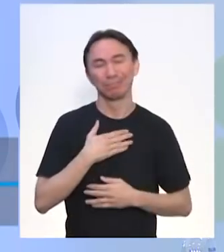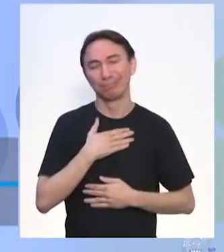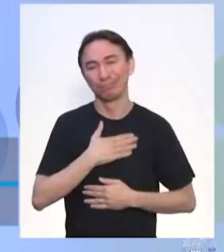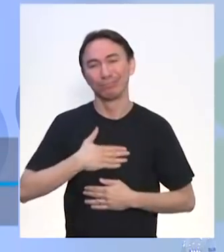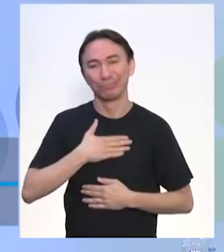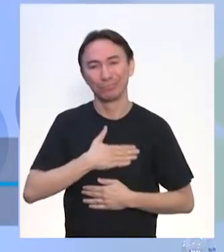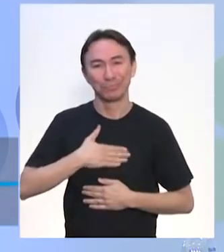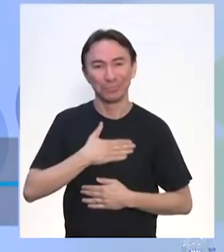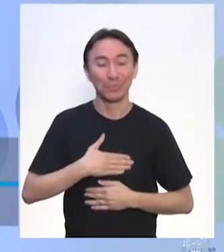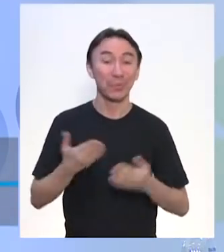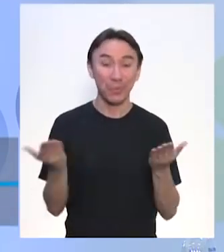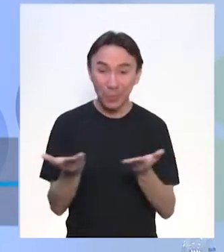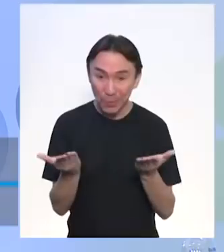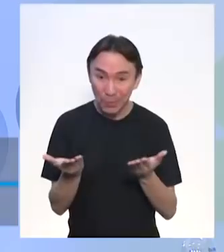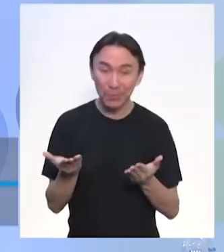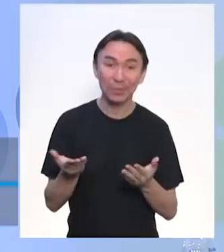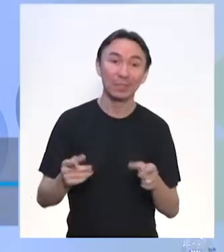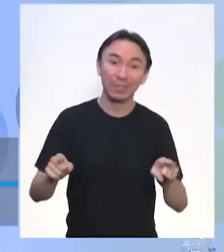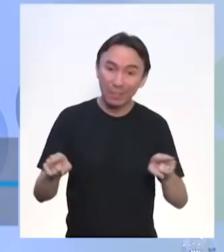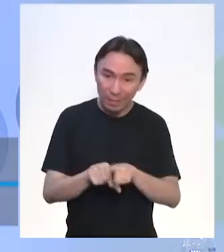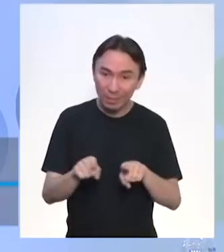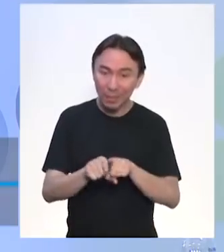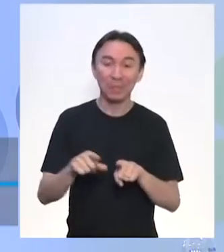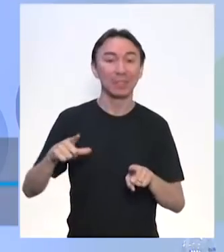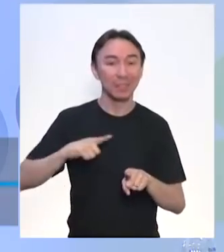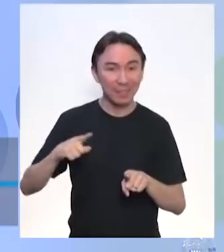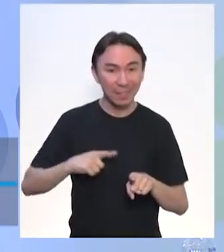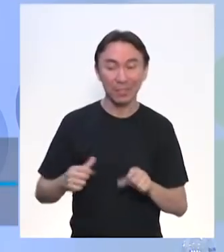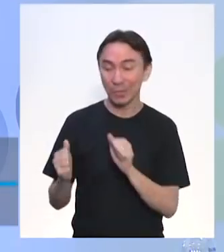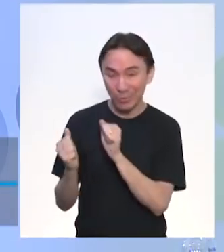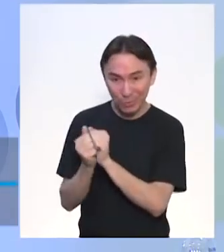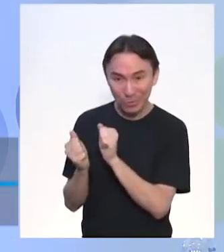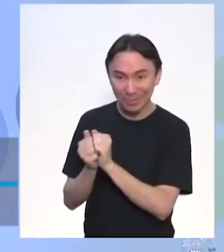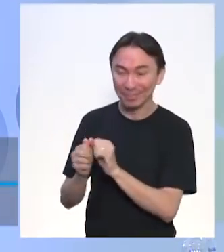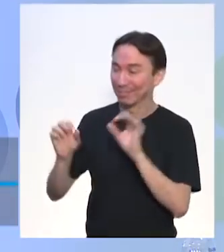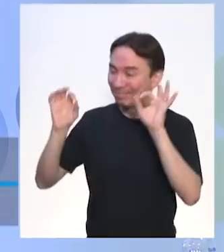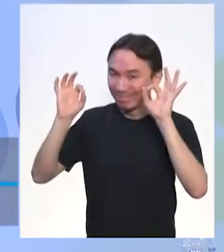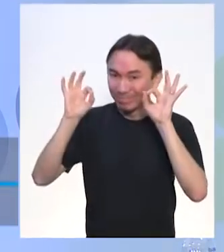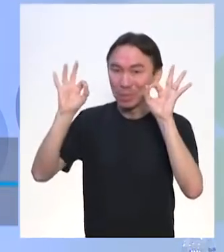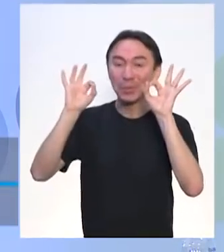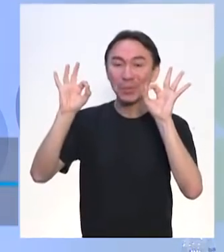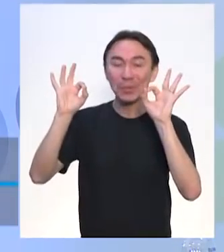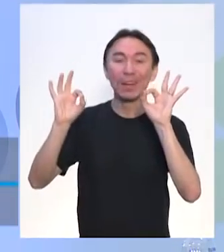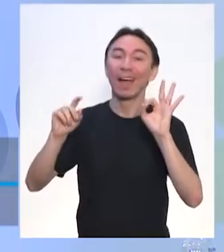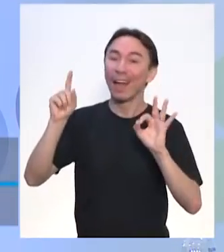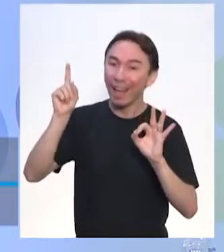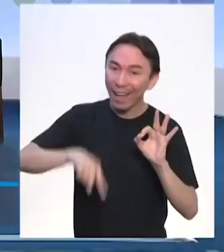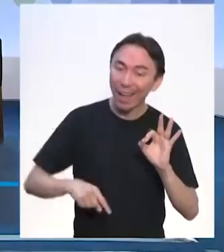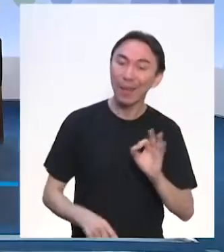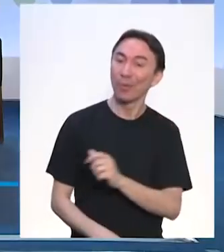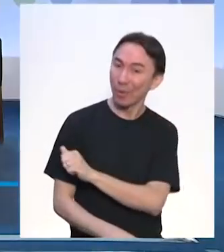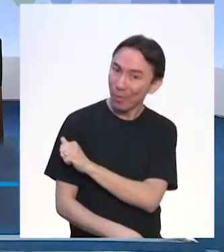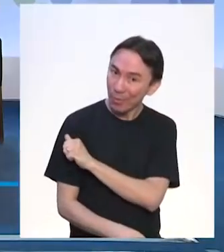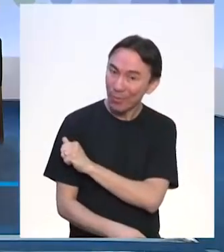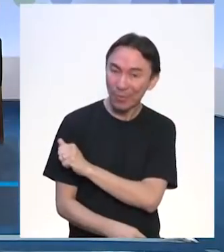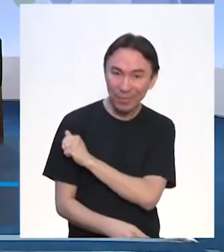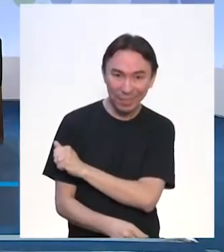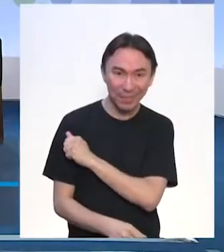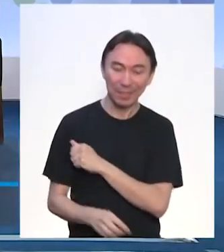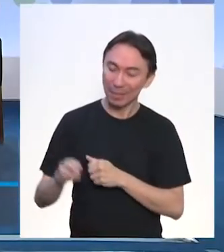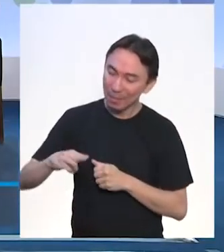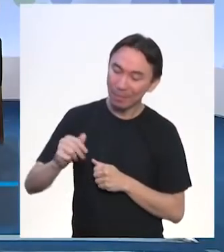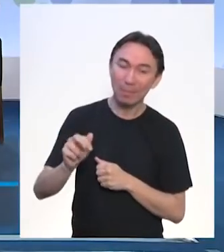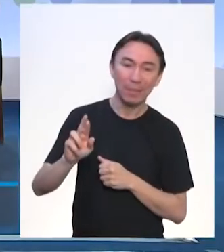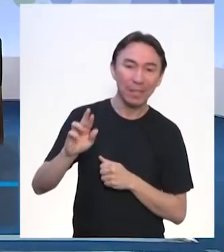tem, além de estarmos juntos, temos aqui a presença super especial de uma estudante da rede, a Maria Eduarda. Ela é lá da